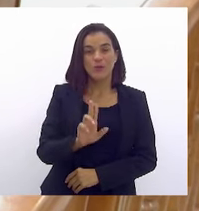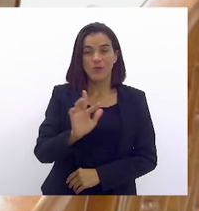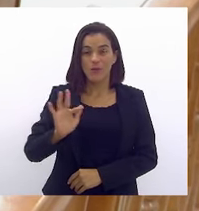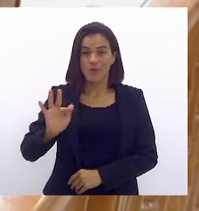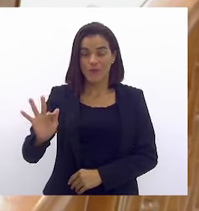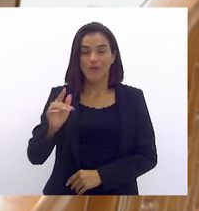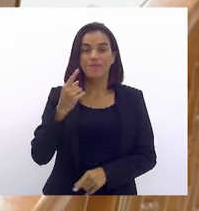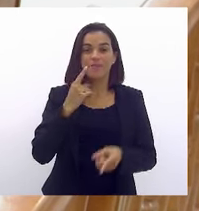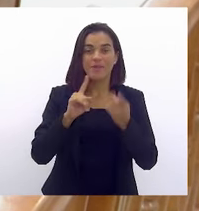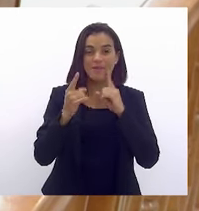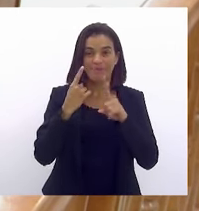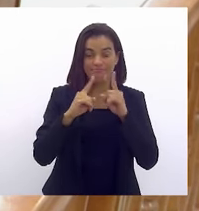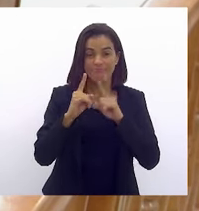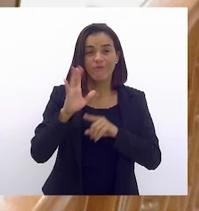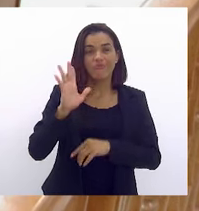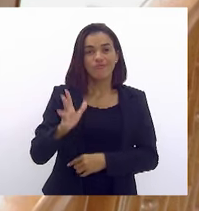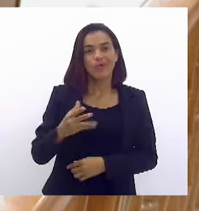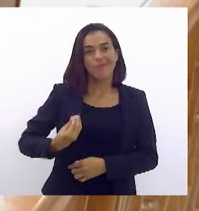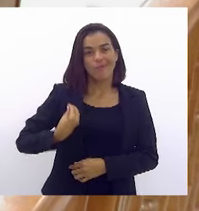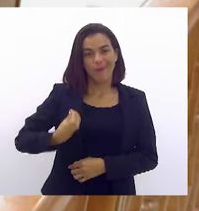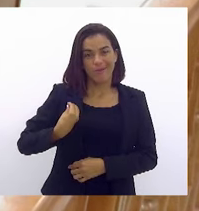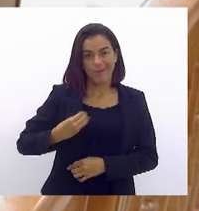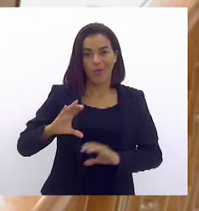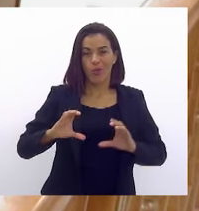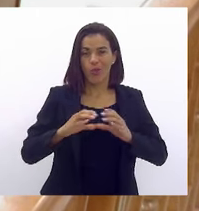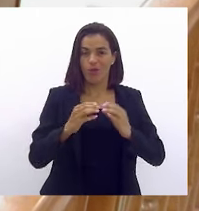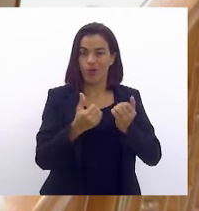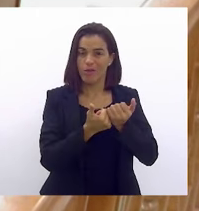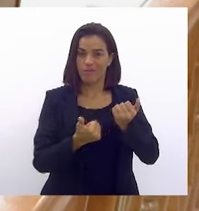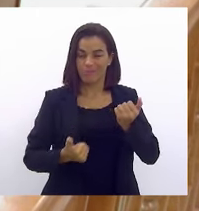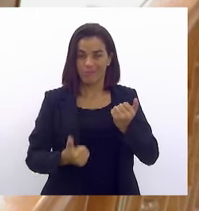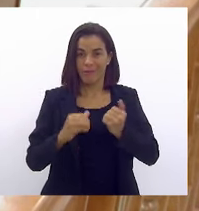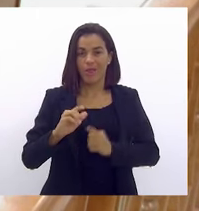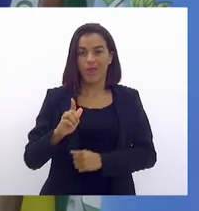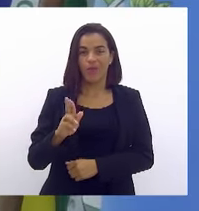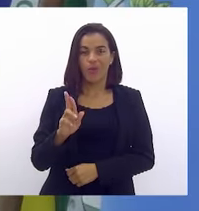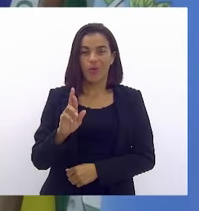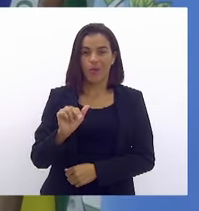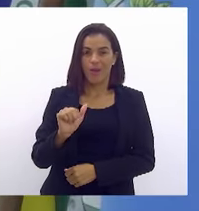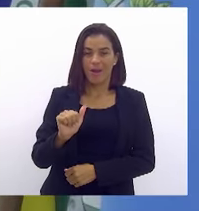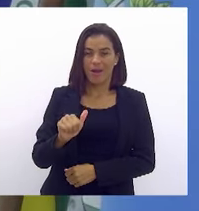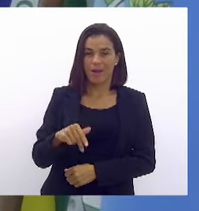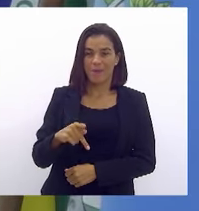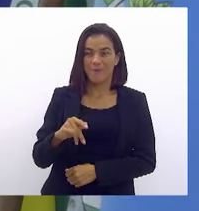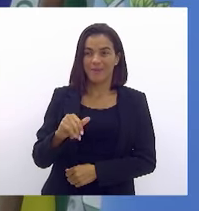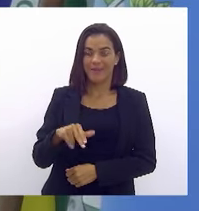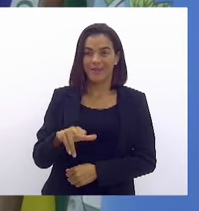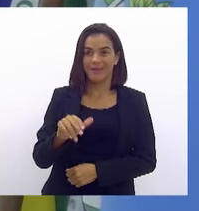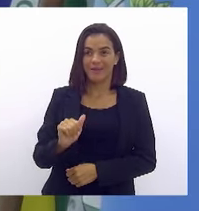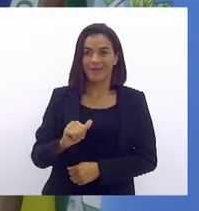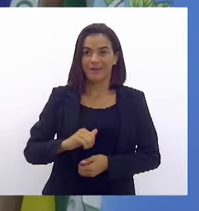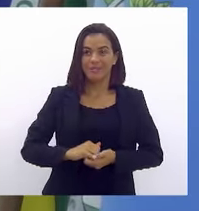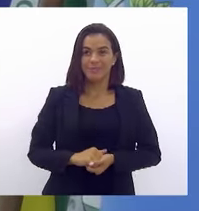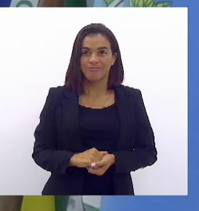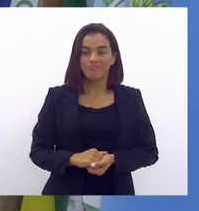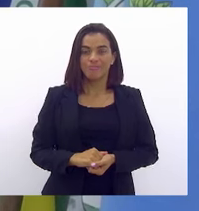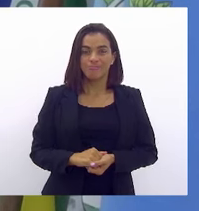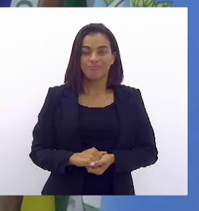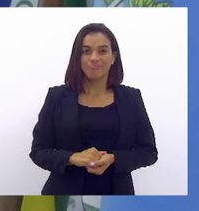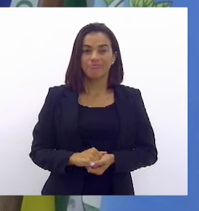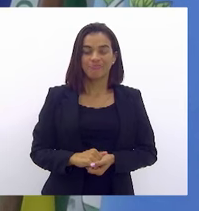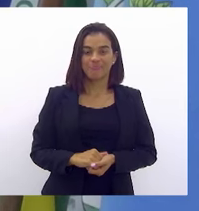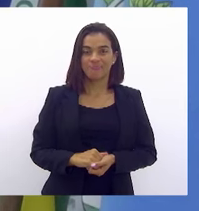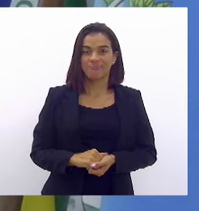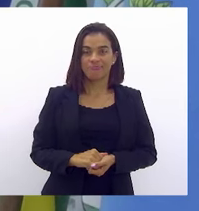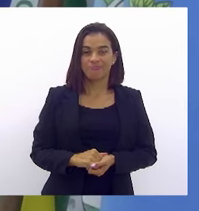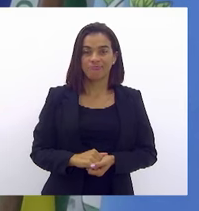Maricá. Eu também já participei do subcomitê Maricá-Guarapina, há um tempo atrás, há um mandato atrás.